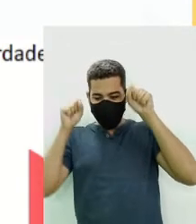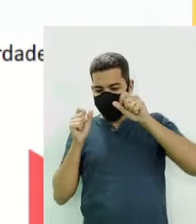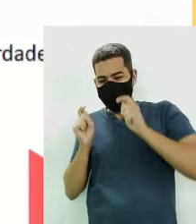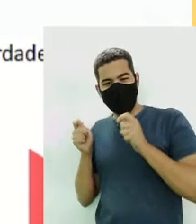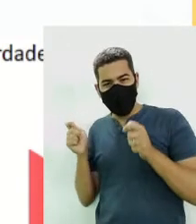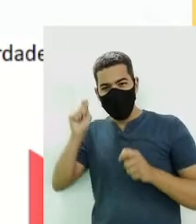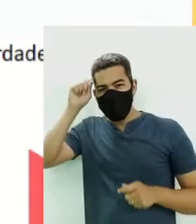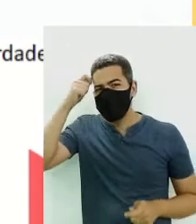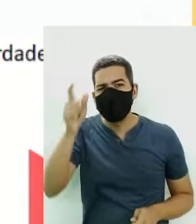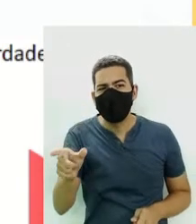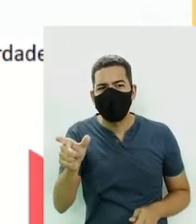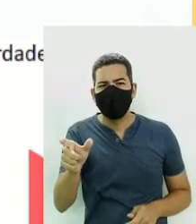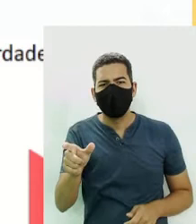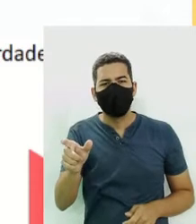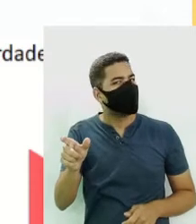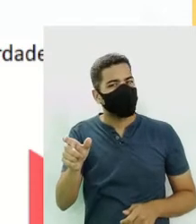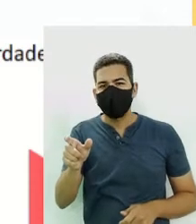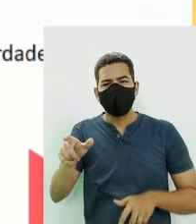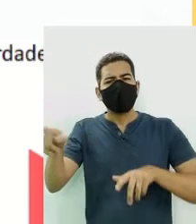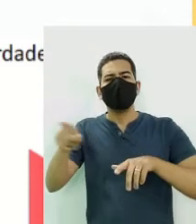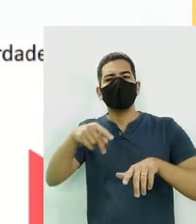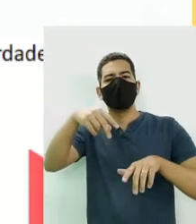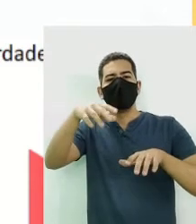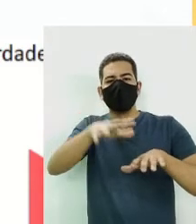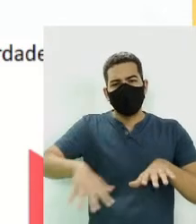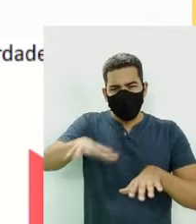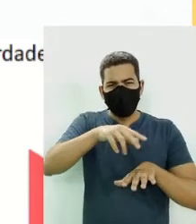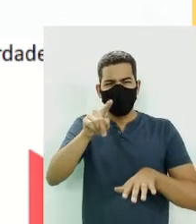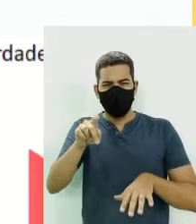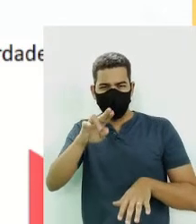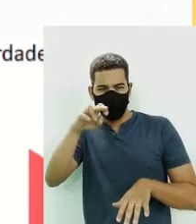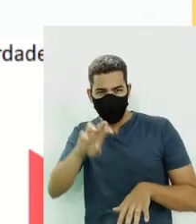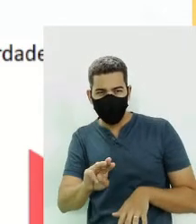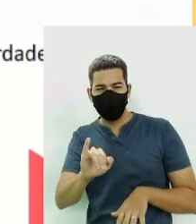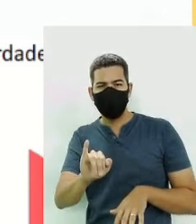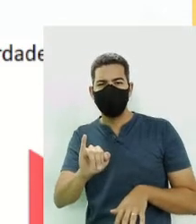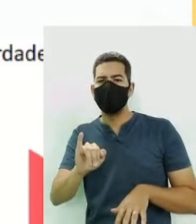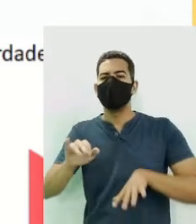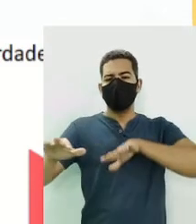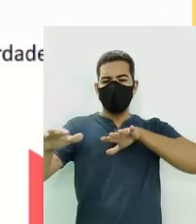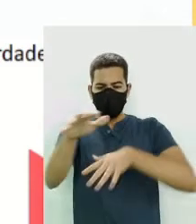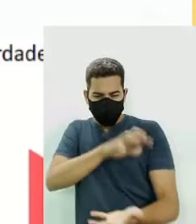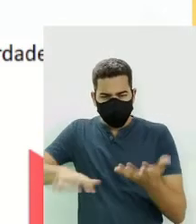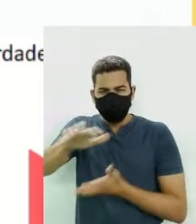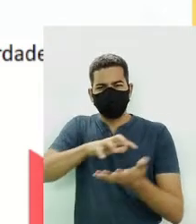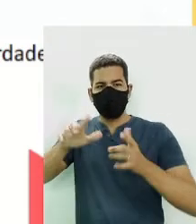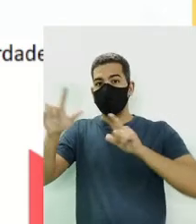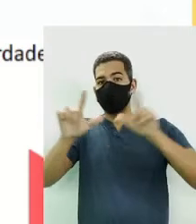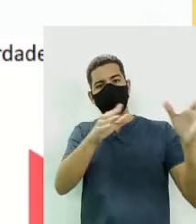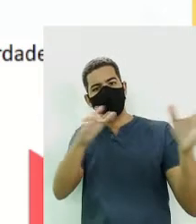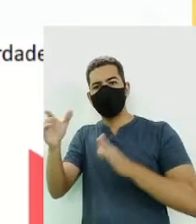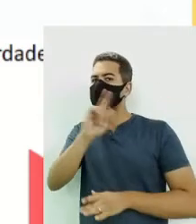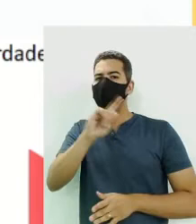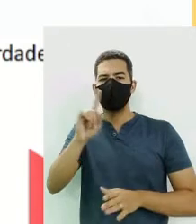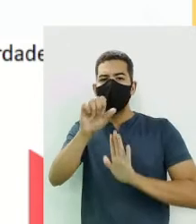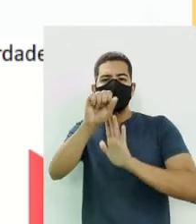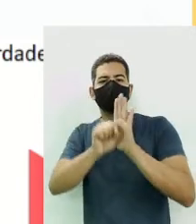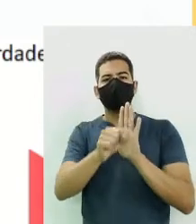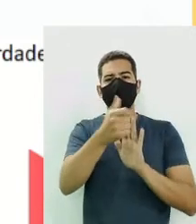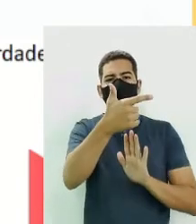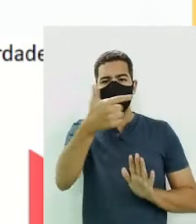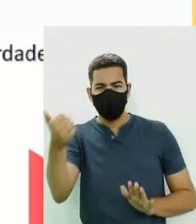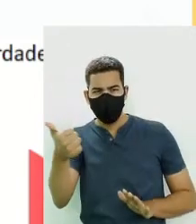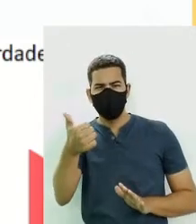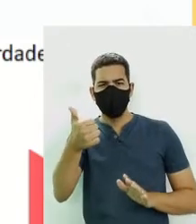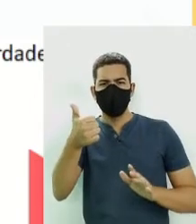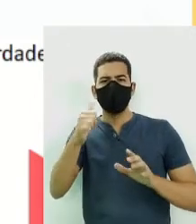diz Nação Zumbi, a revolução não vai passar na TV. É verdade. E não vai mesmo. Em pleno século XXI,